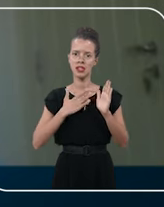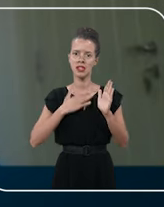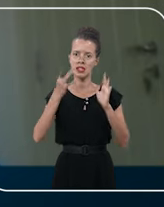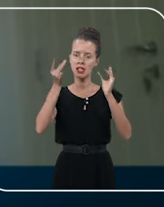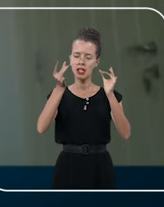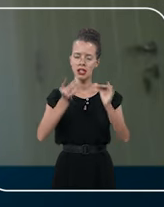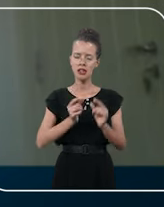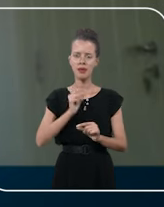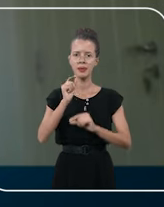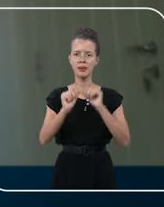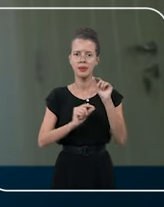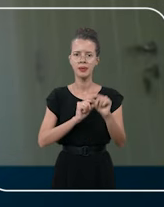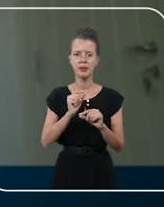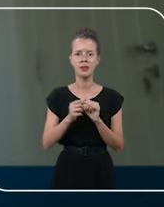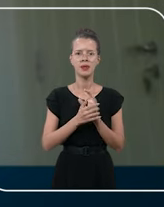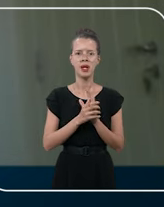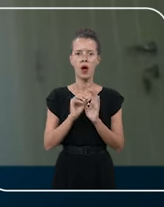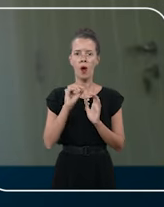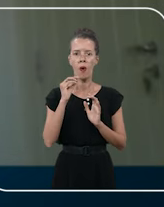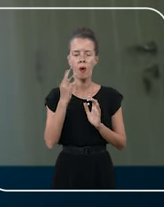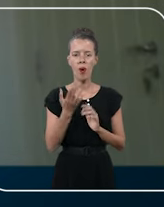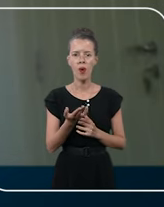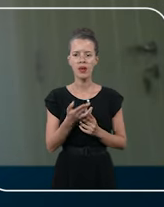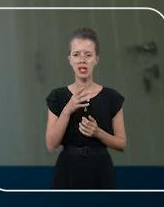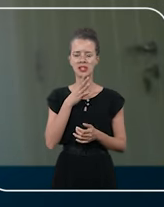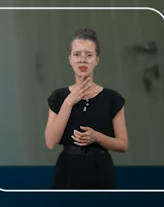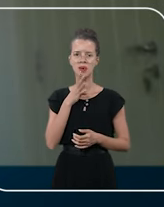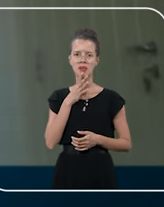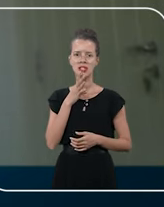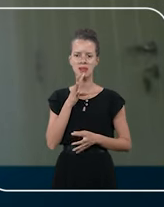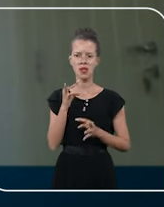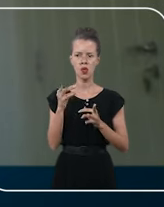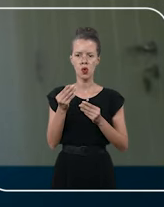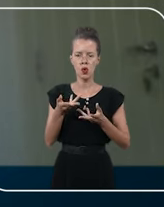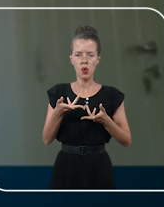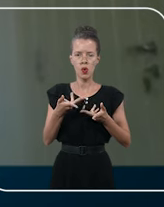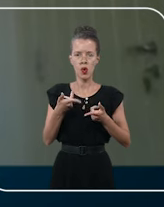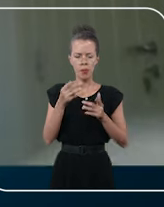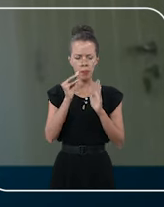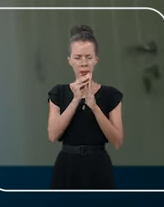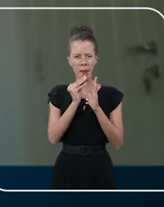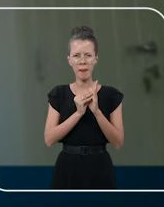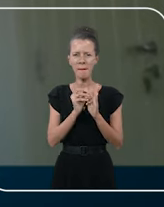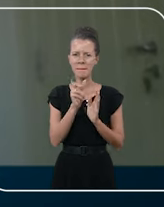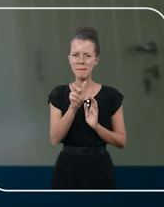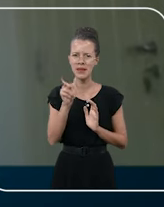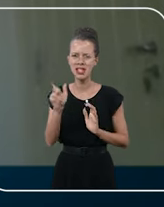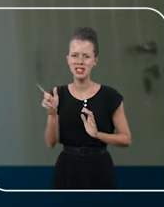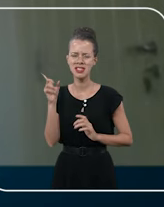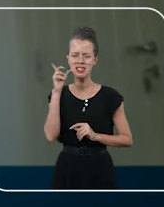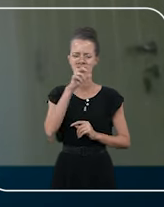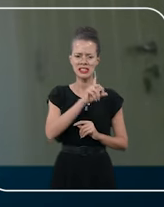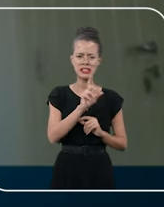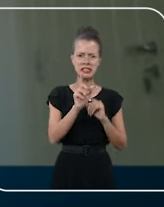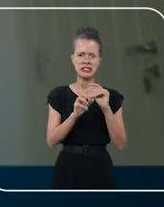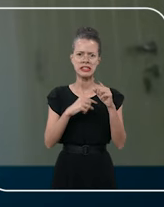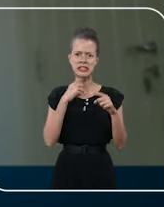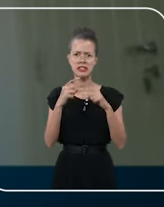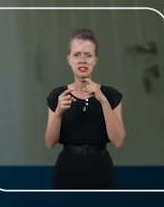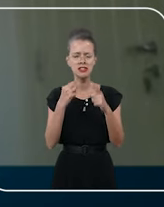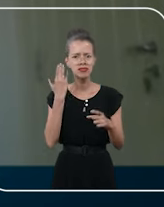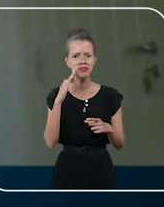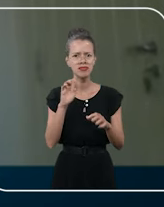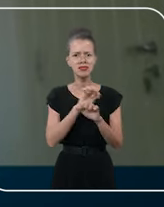tem conhecimento técnico para entender ou para poder verificar se de fato houve negligência,